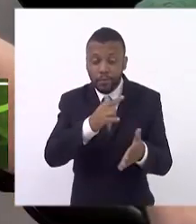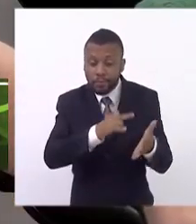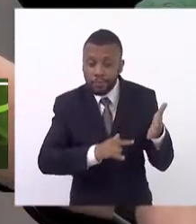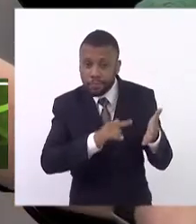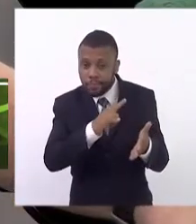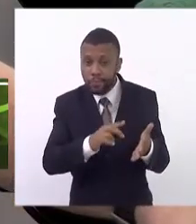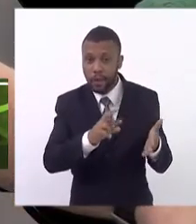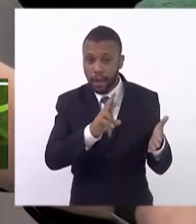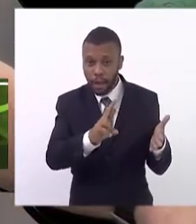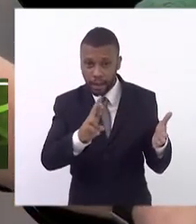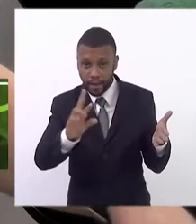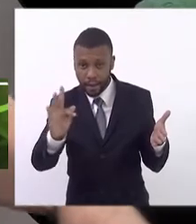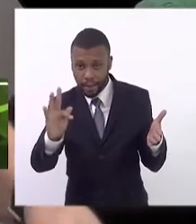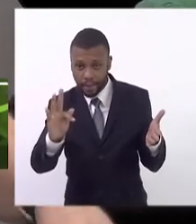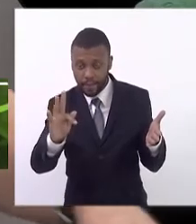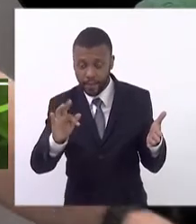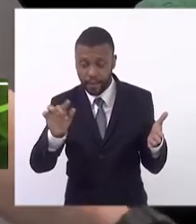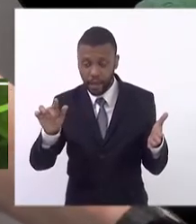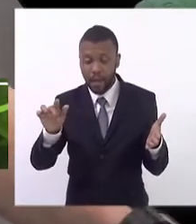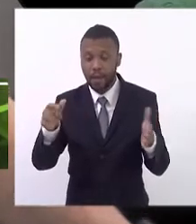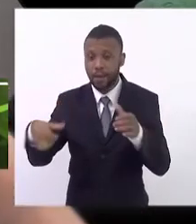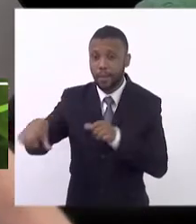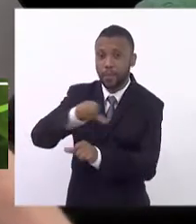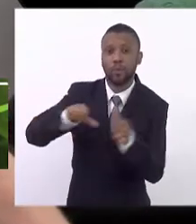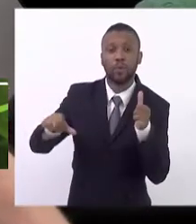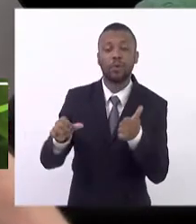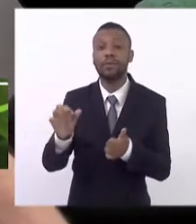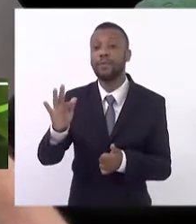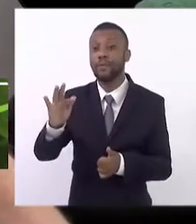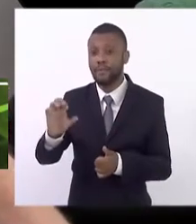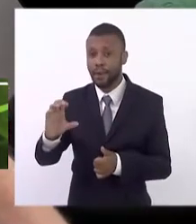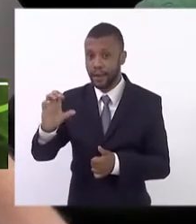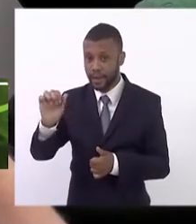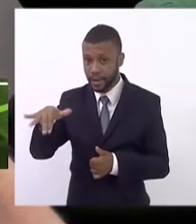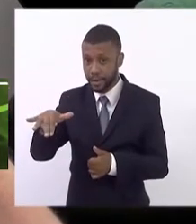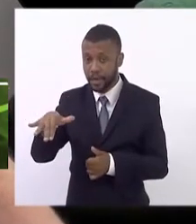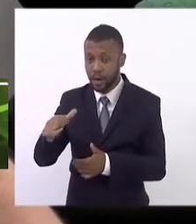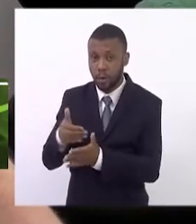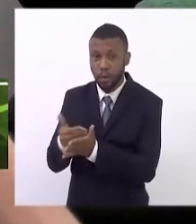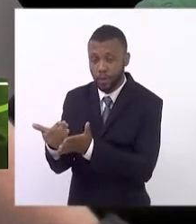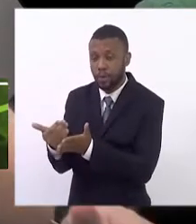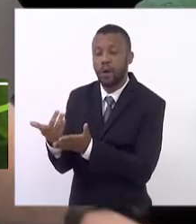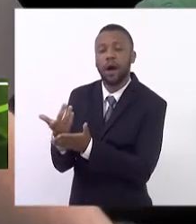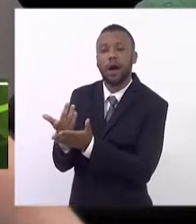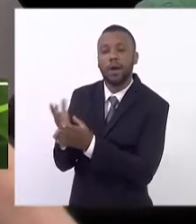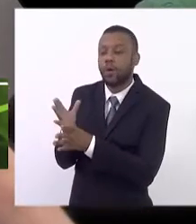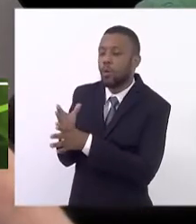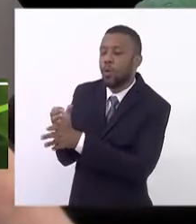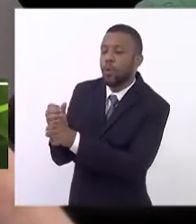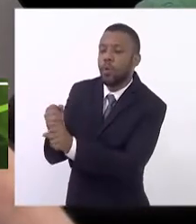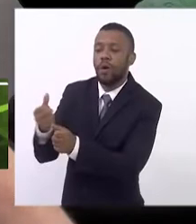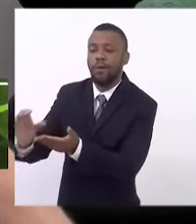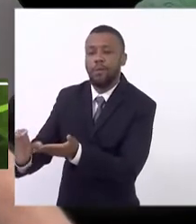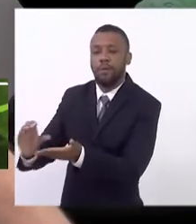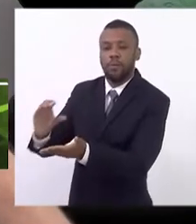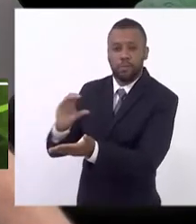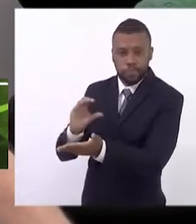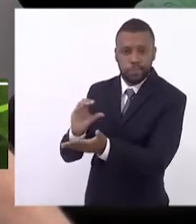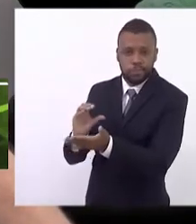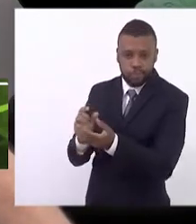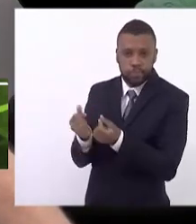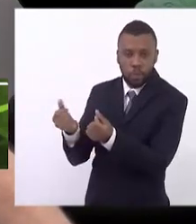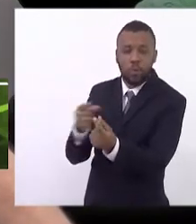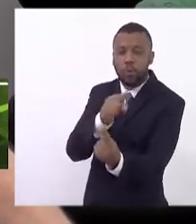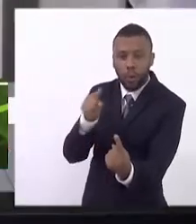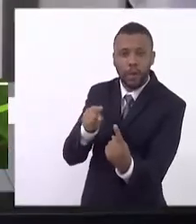BID saiu do cenário, o FECAM passou a aportar recursos para esses... para essas execuções. Perfeitamente.